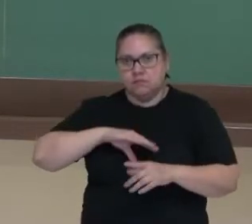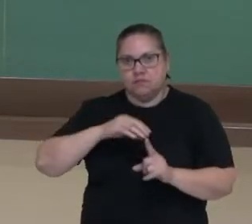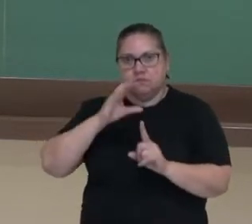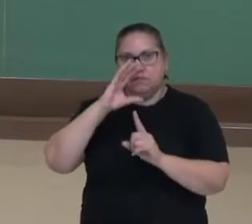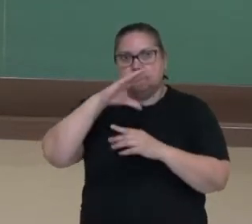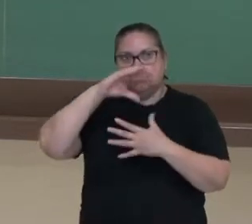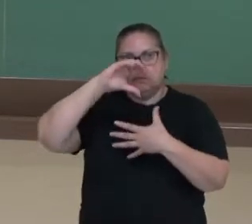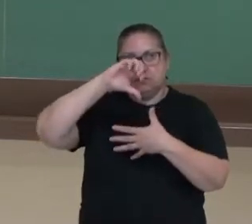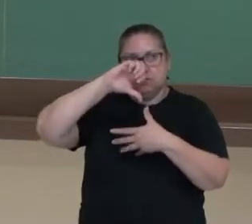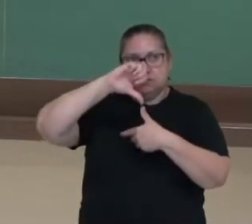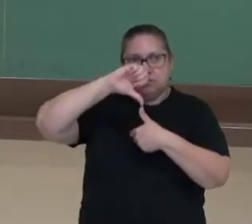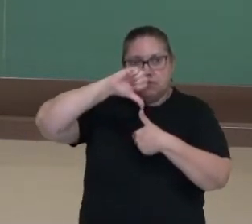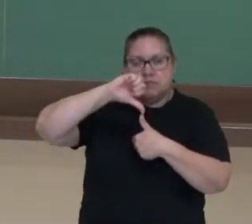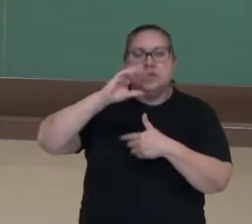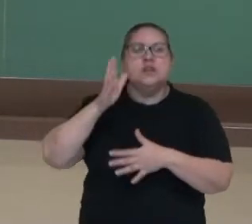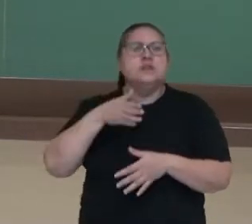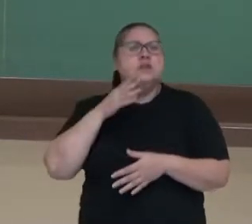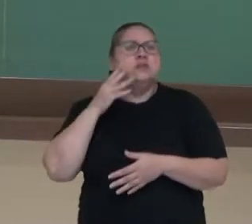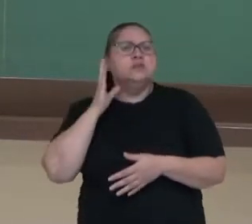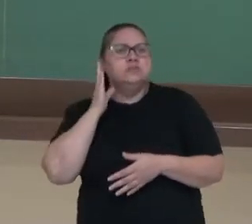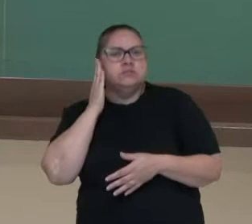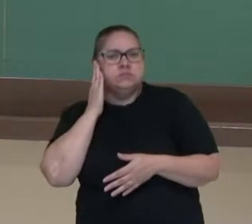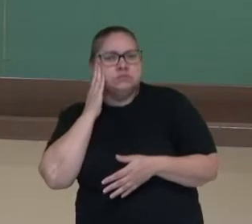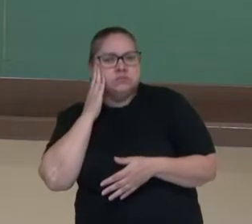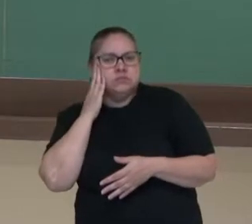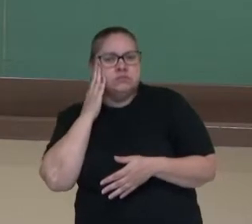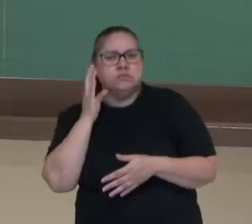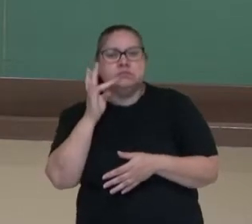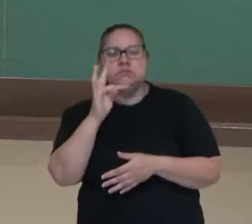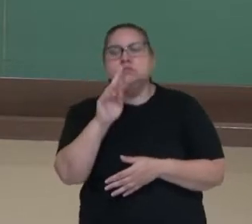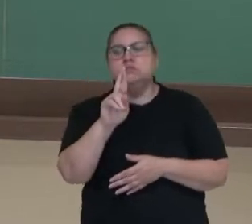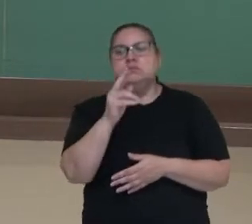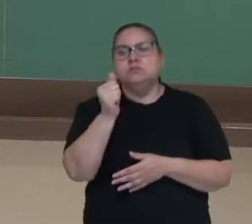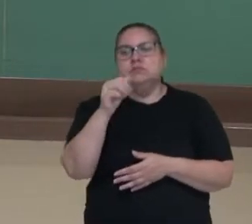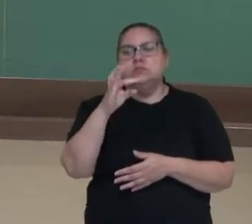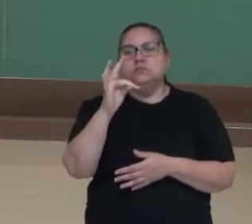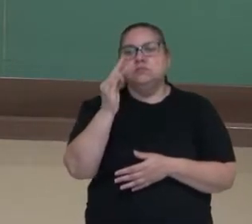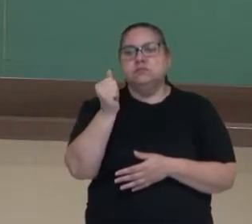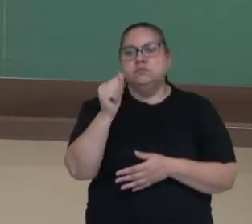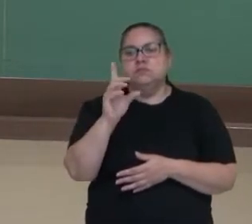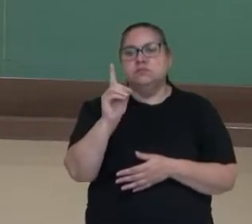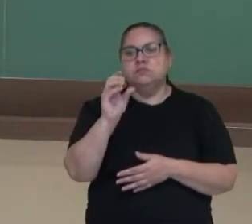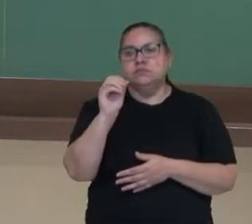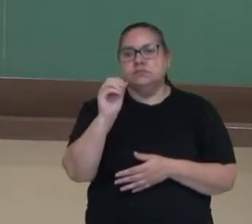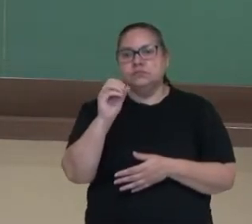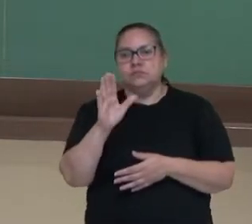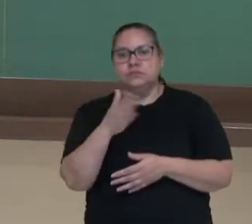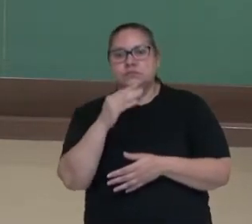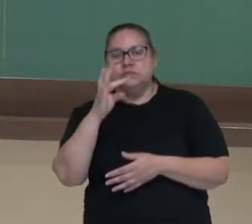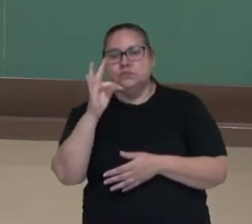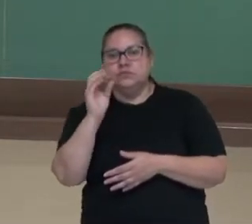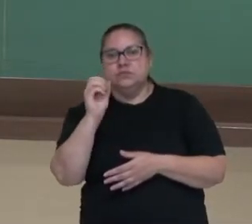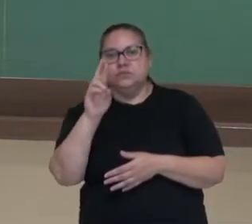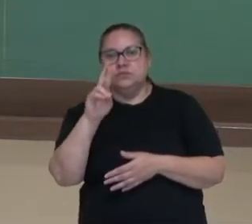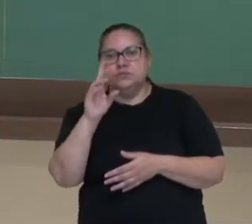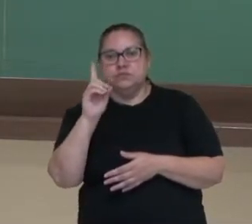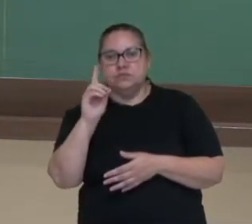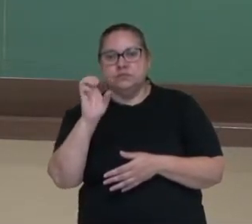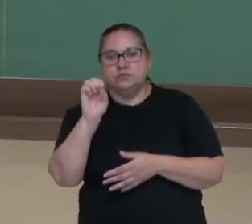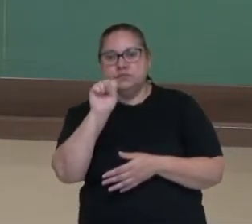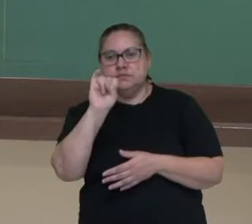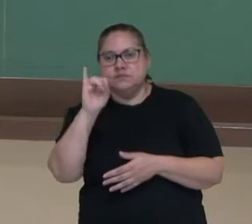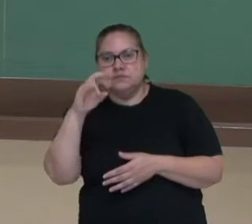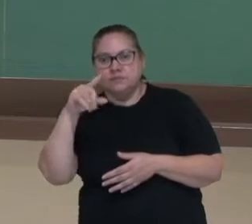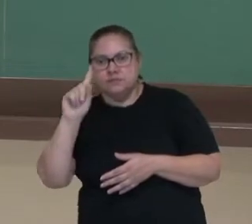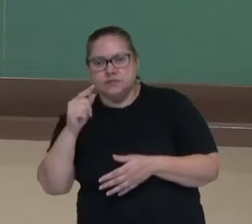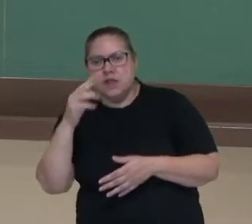conceito aqui com vocês. Vocês já ouviram falar sobre o Tratado de Tordesilhas? Sabe do que se trata? Ah, já sei, professor. Foi aquela divisão daquela linha